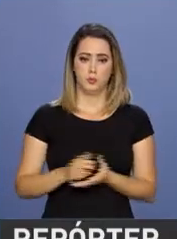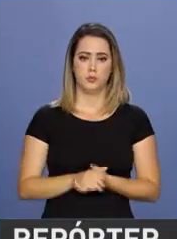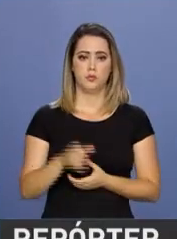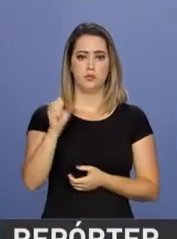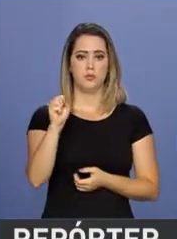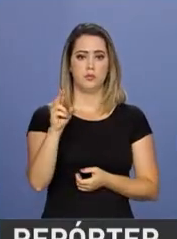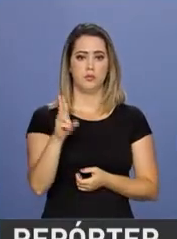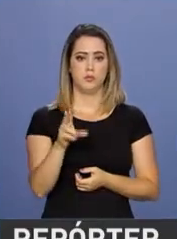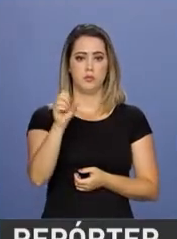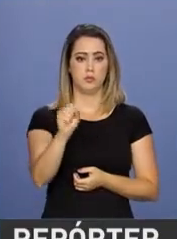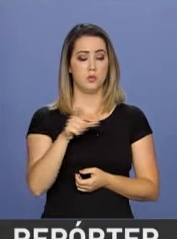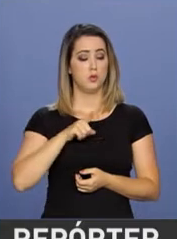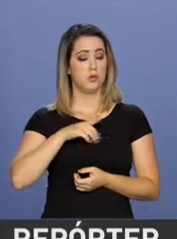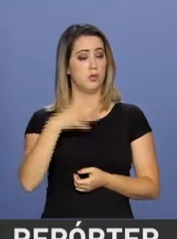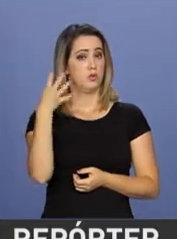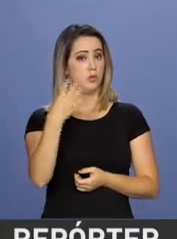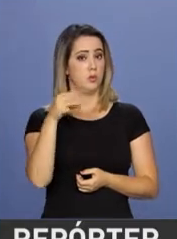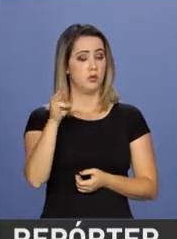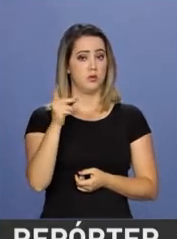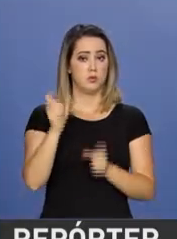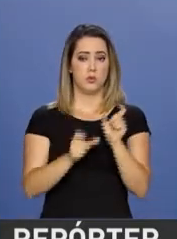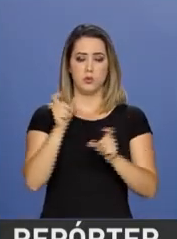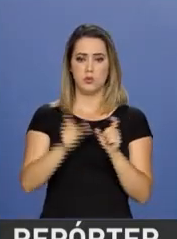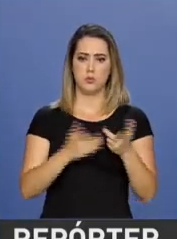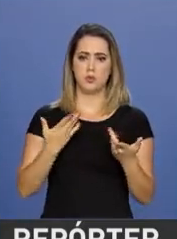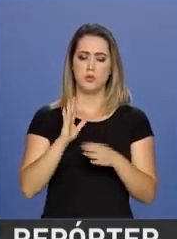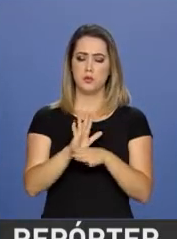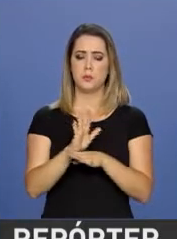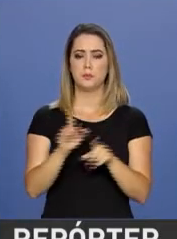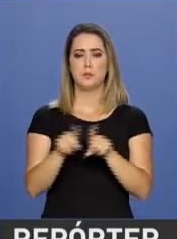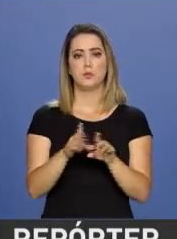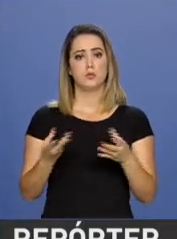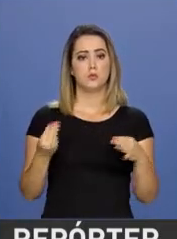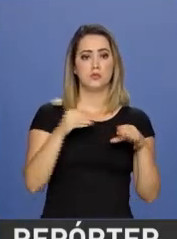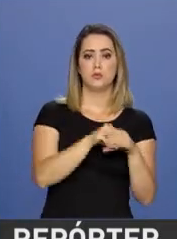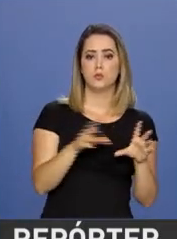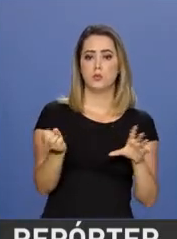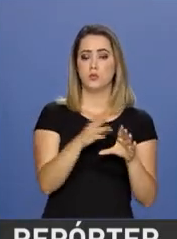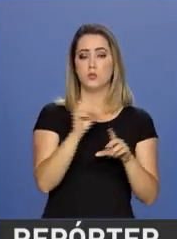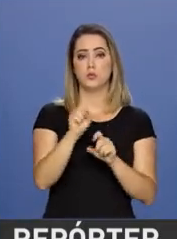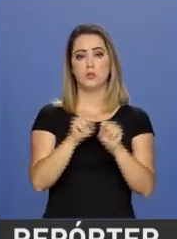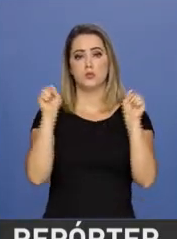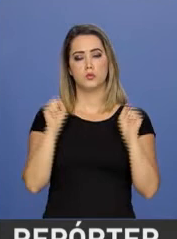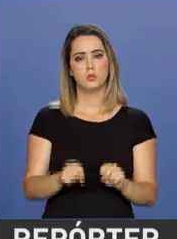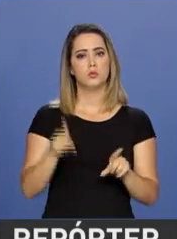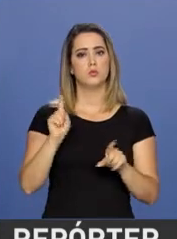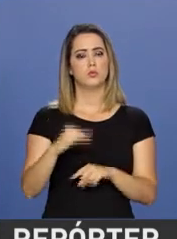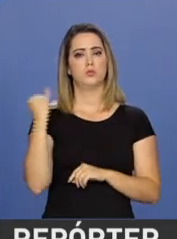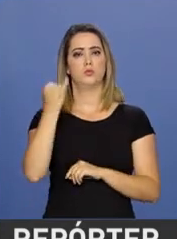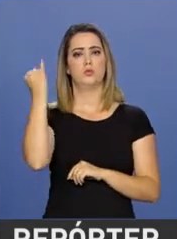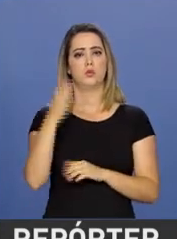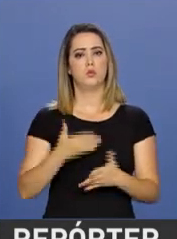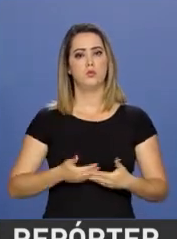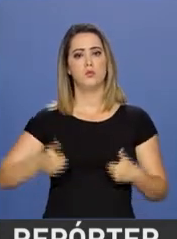tem atualmente 4 milhões de colaboradores. Para Ricardo Barros, o engajamento deles na nova forma de trabalho também é fundamental